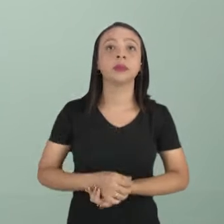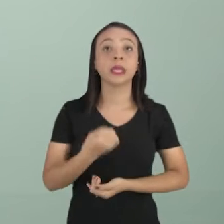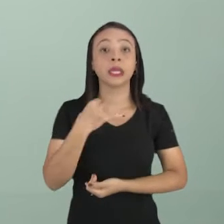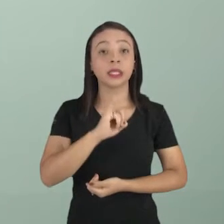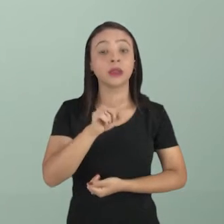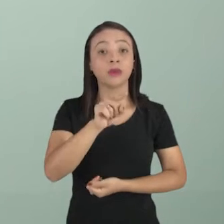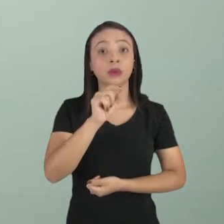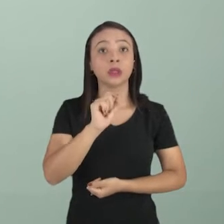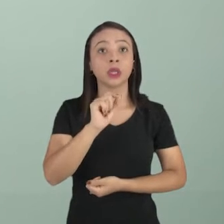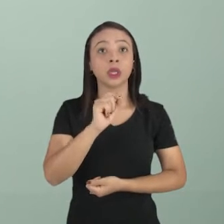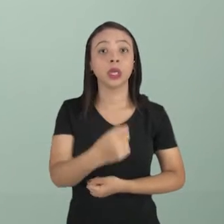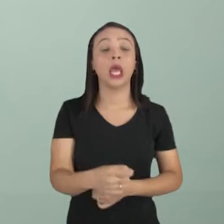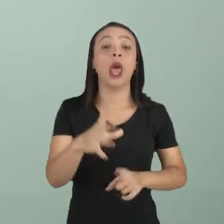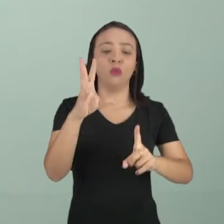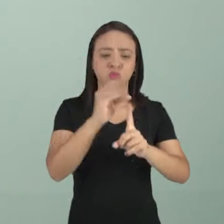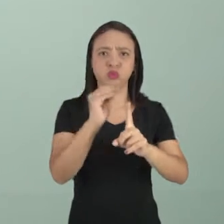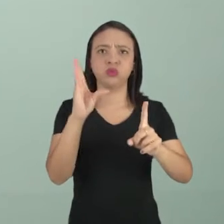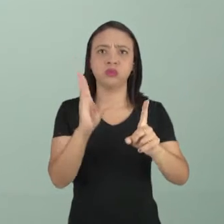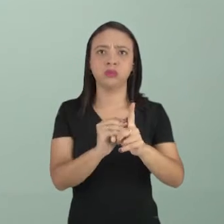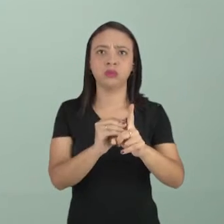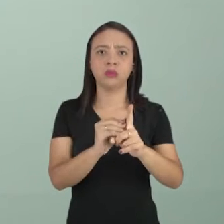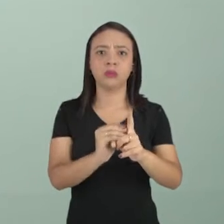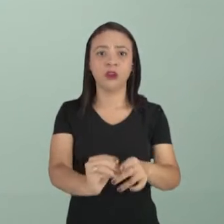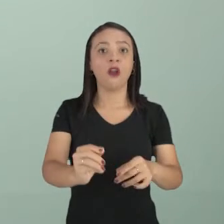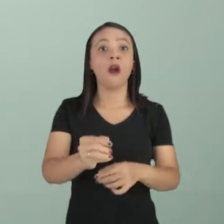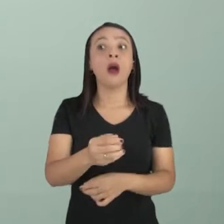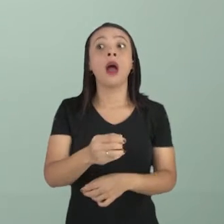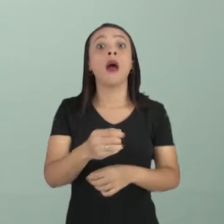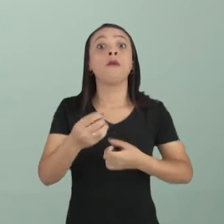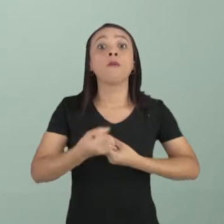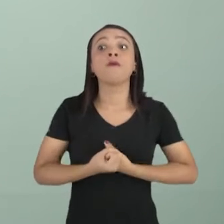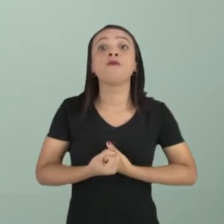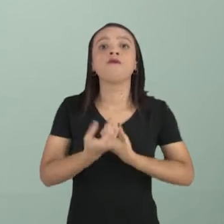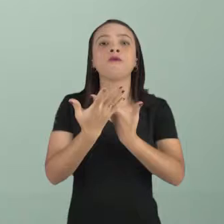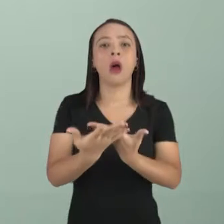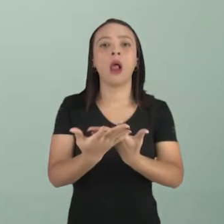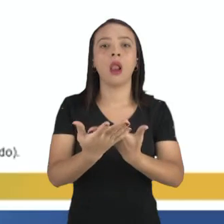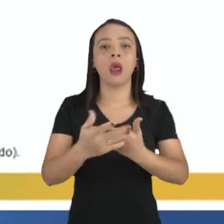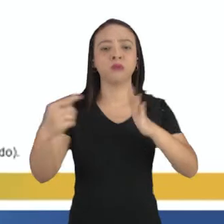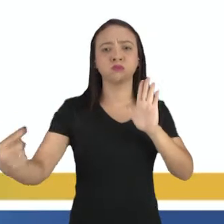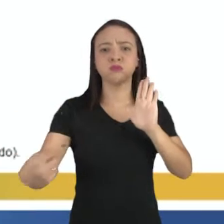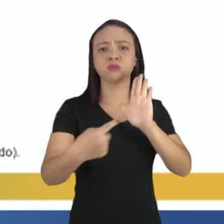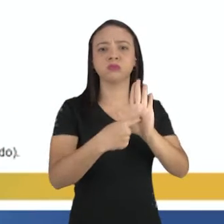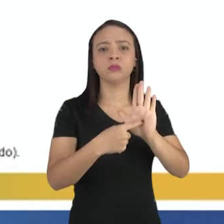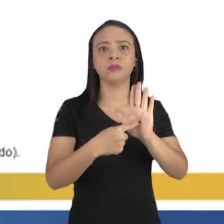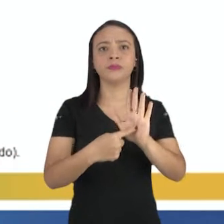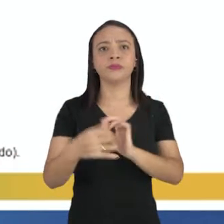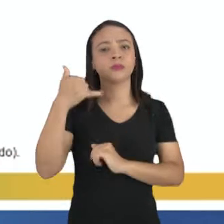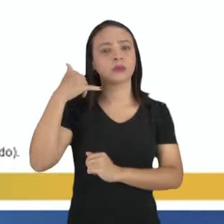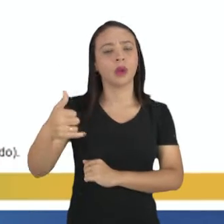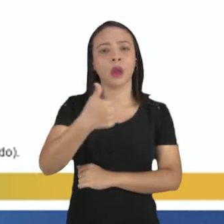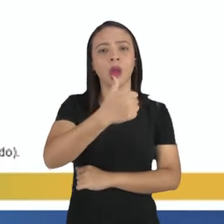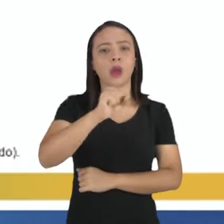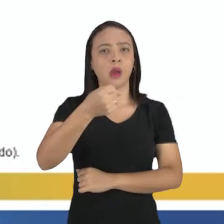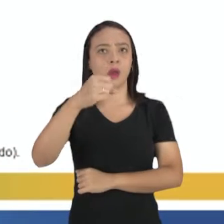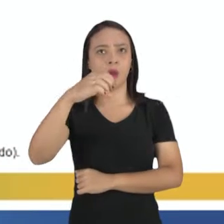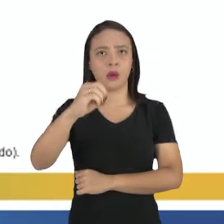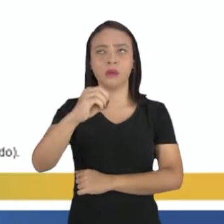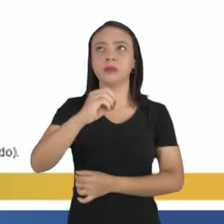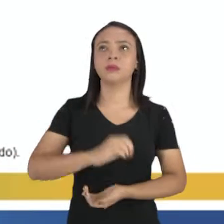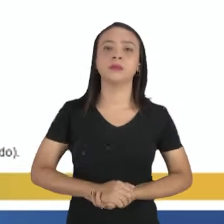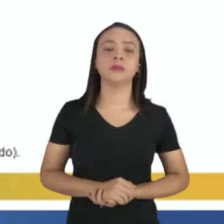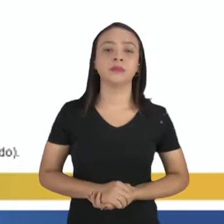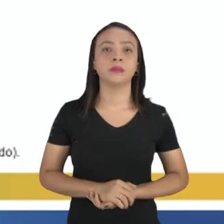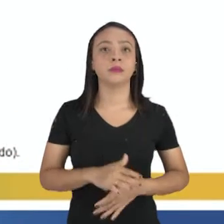foi vítima de assédio, rompa o silêncio, denuncie. Ligue 180. Aí temos o contato